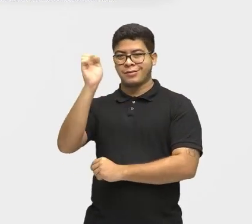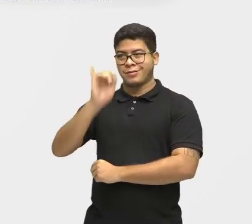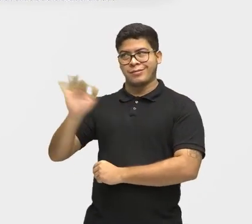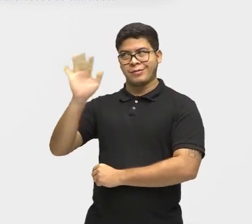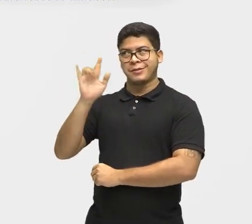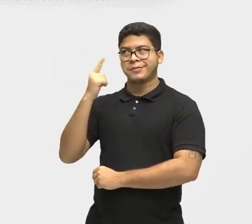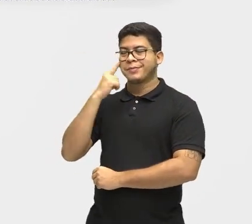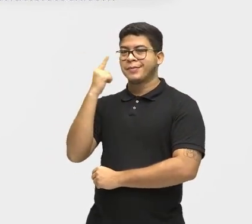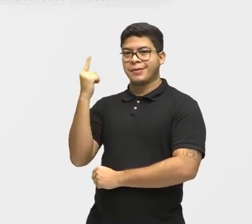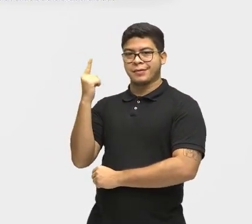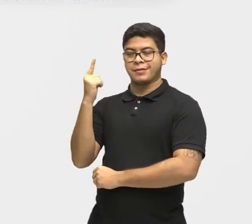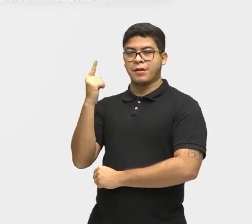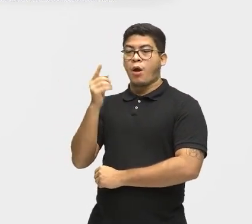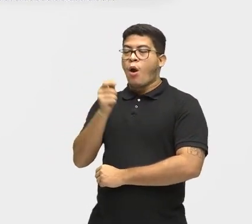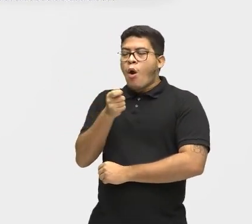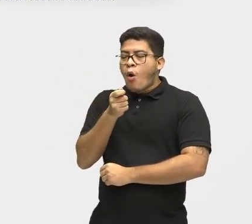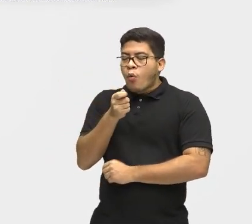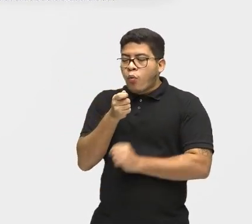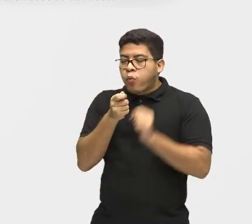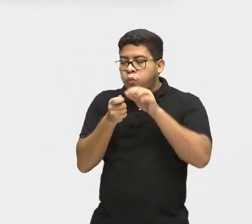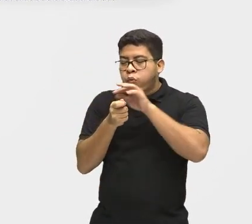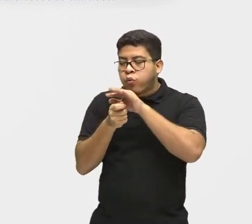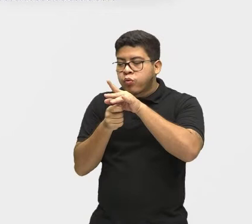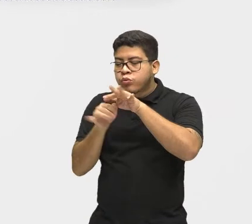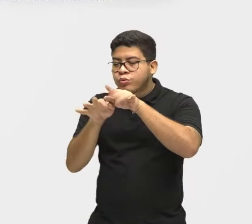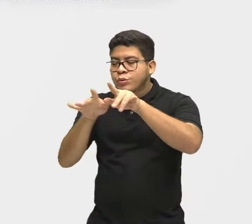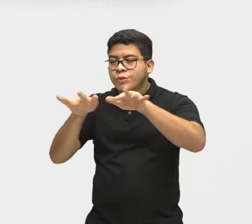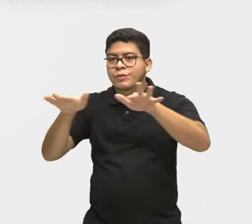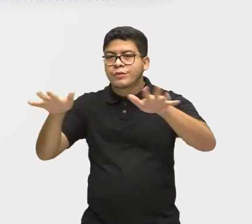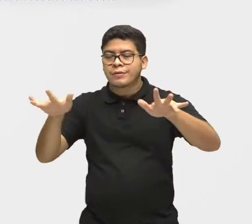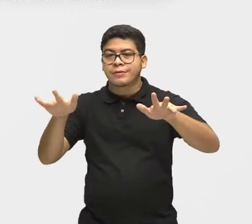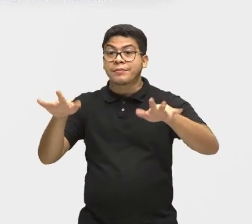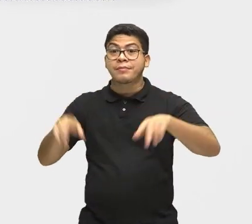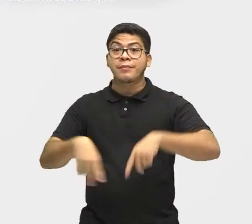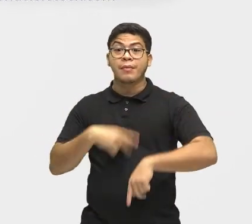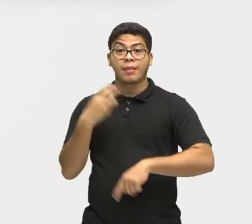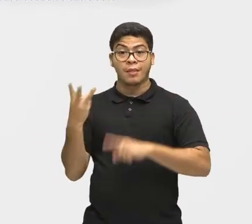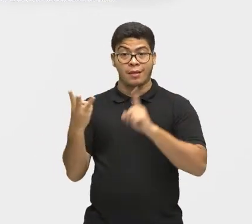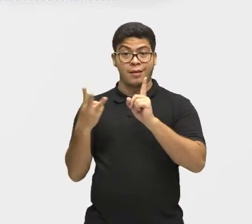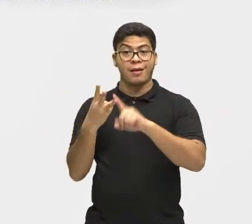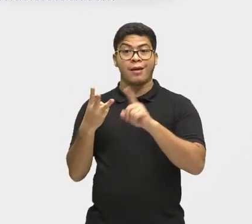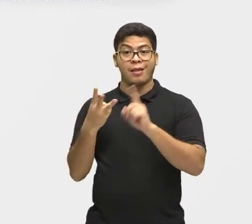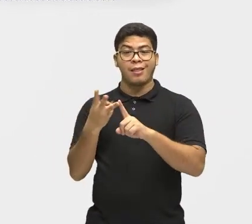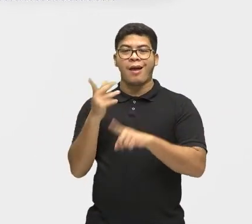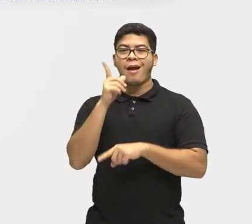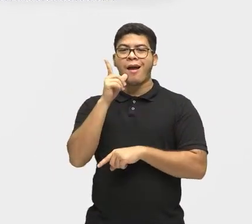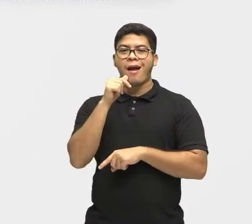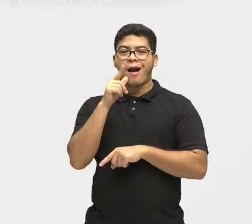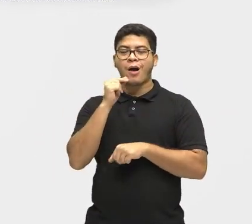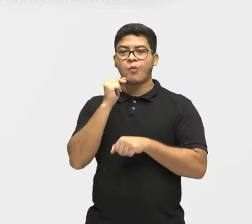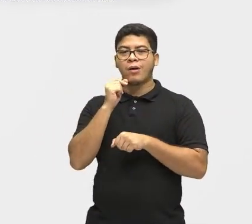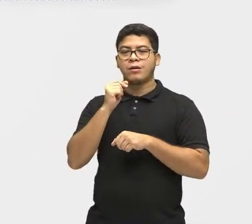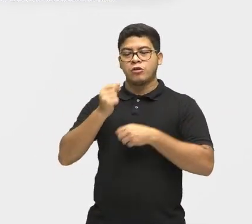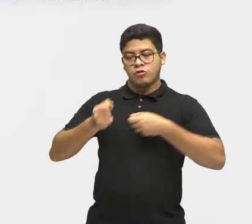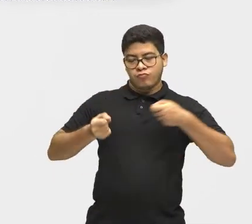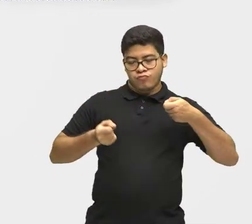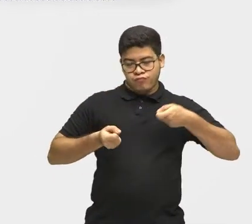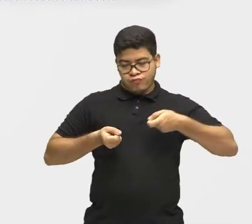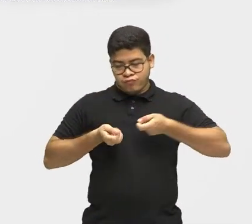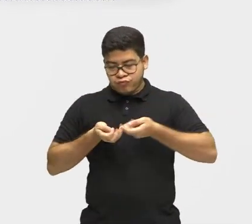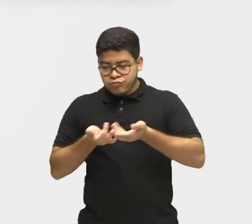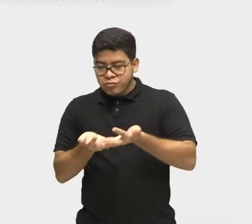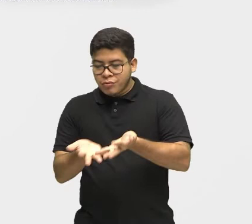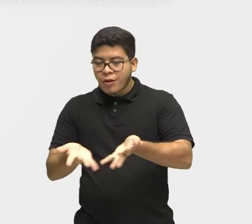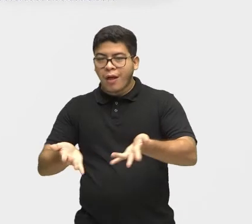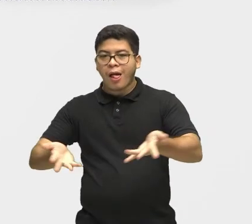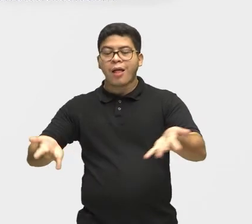se alimenta de alguma planta e espalha aí a semente, acaba ajudando aí nesse processo de dispersão. Assim como